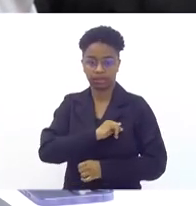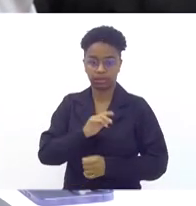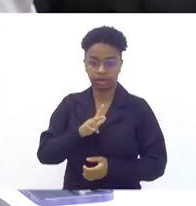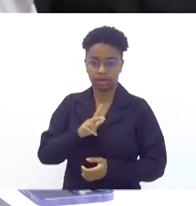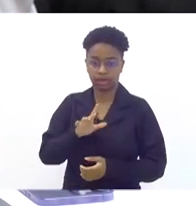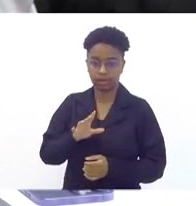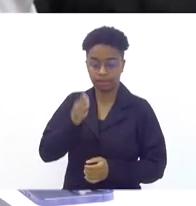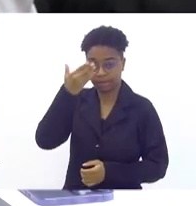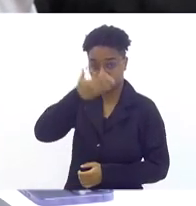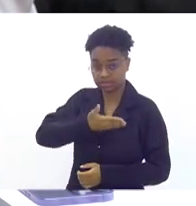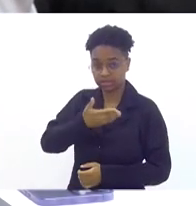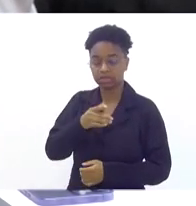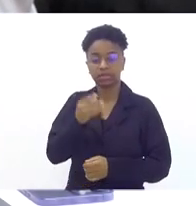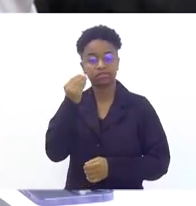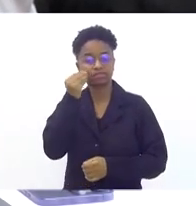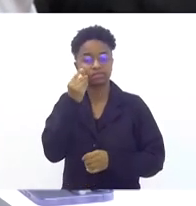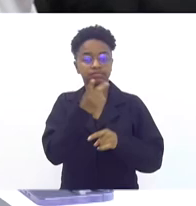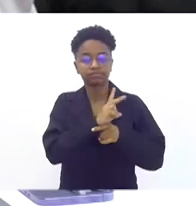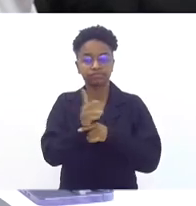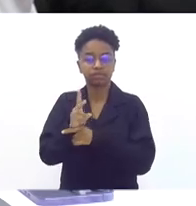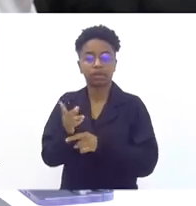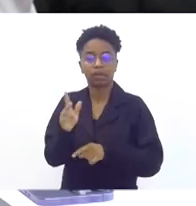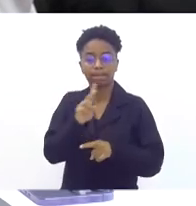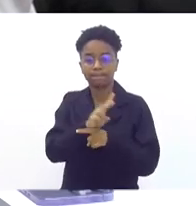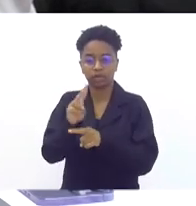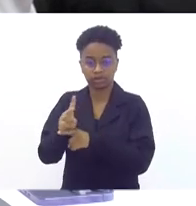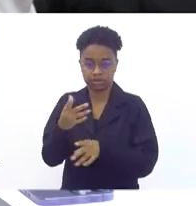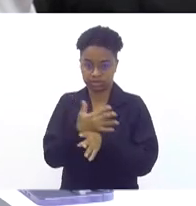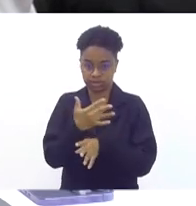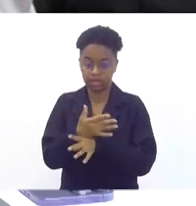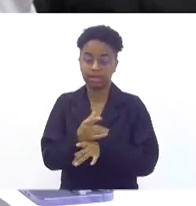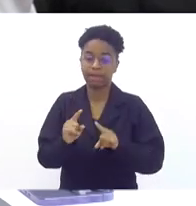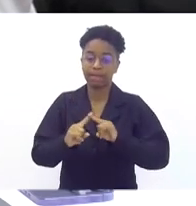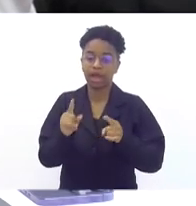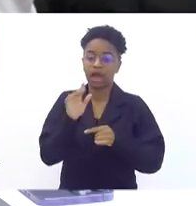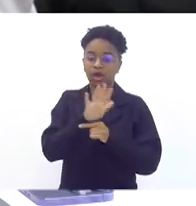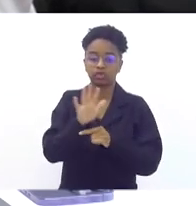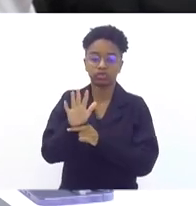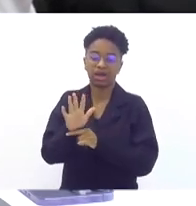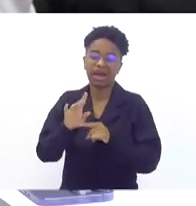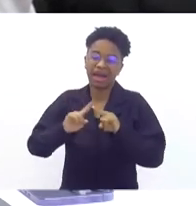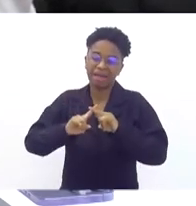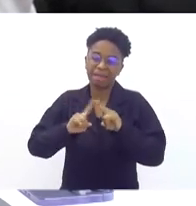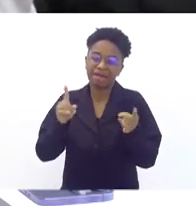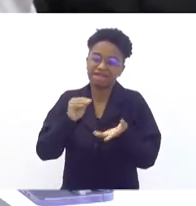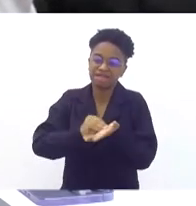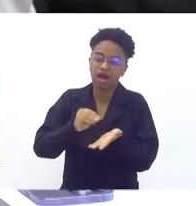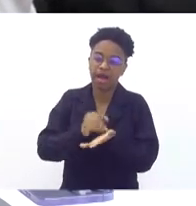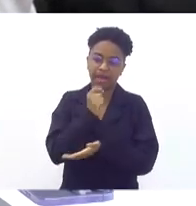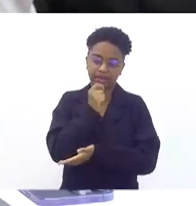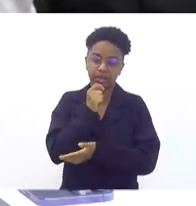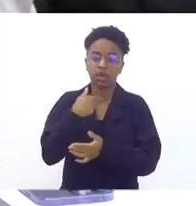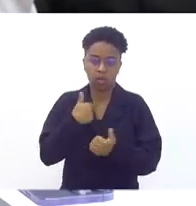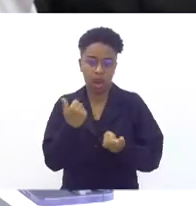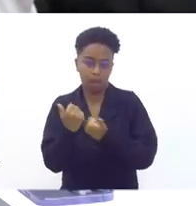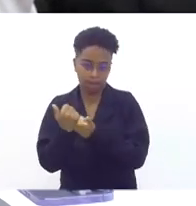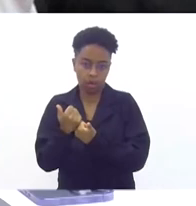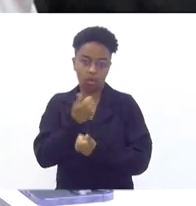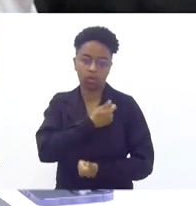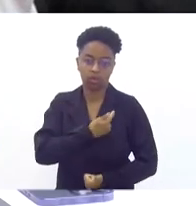né bairro seguro no município Itaboraí que vai ajudar um pouquinho mas ainda falta muito Eu também sou base do governo